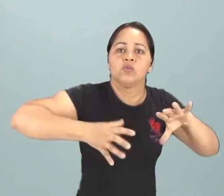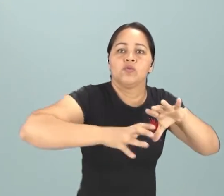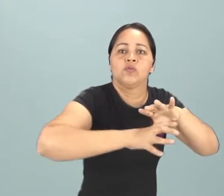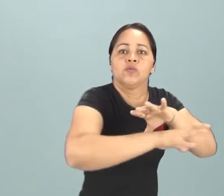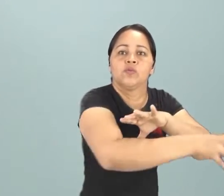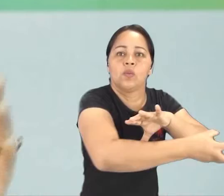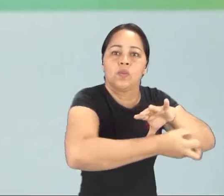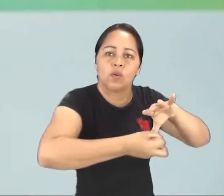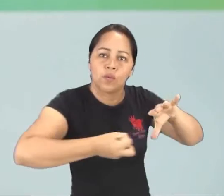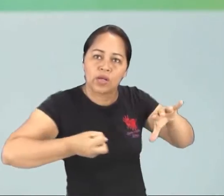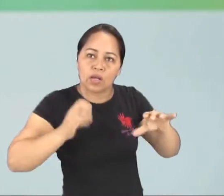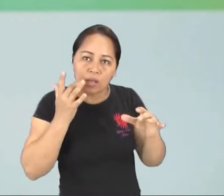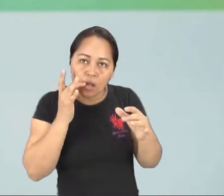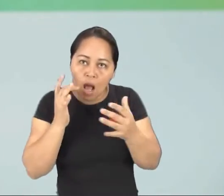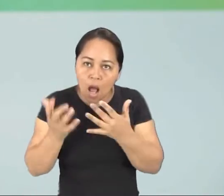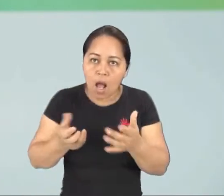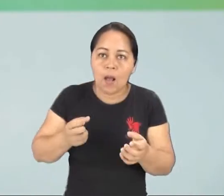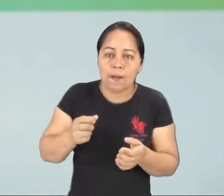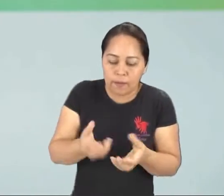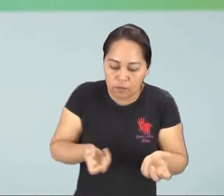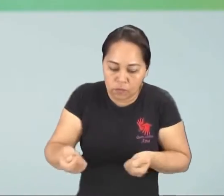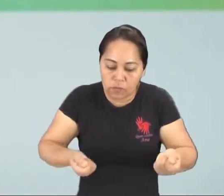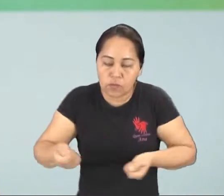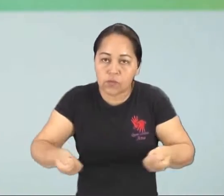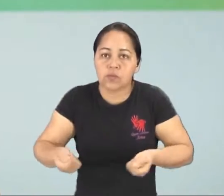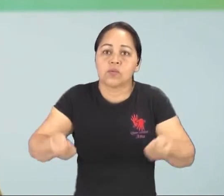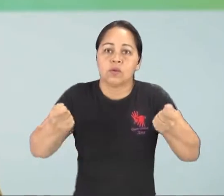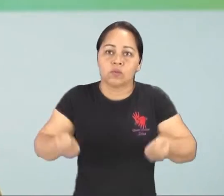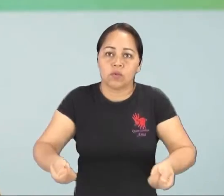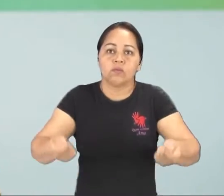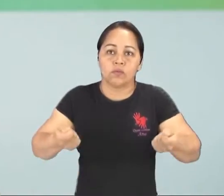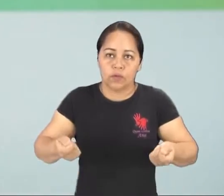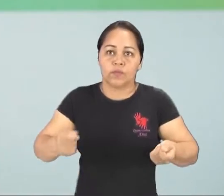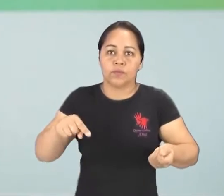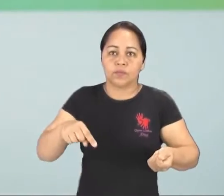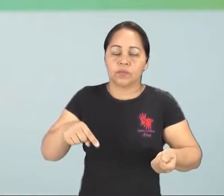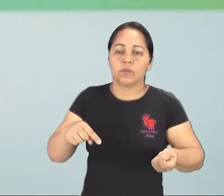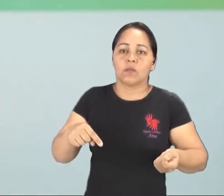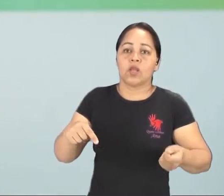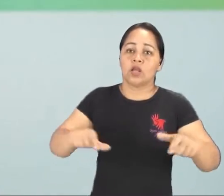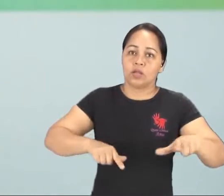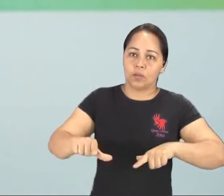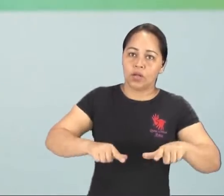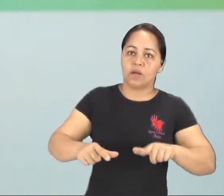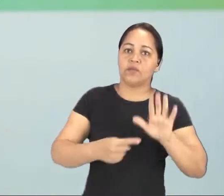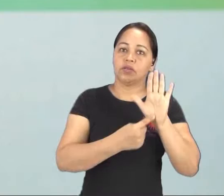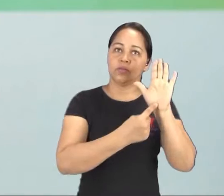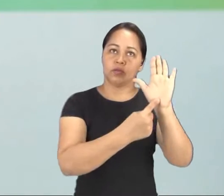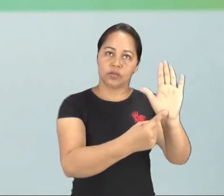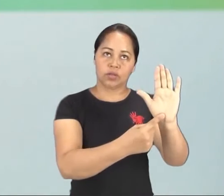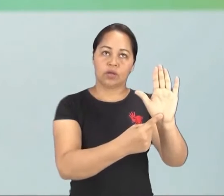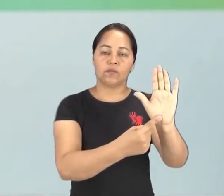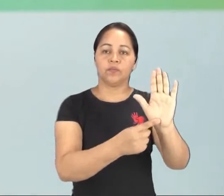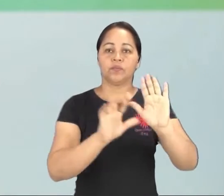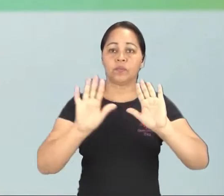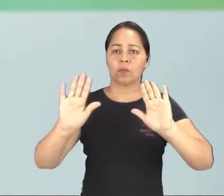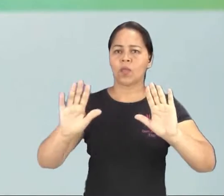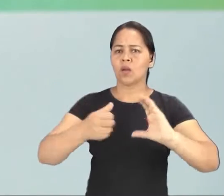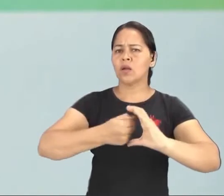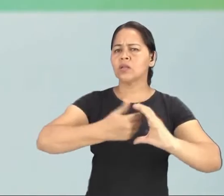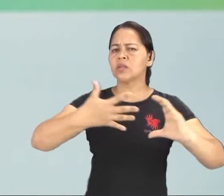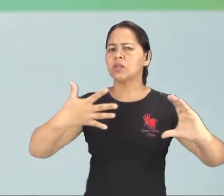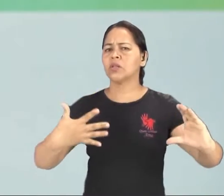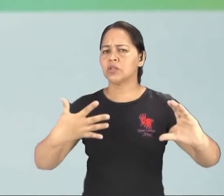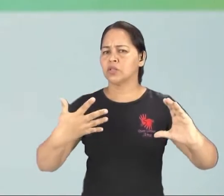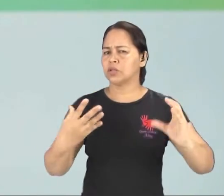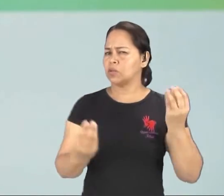Quais são, professor, então, as características desse momento? Porque todos os estilos literários têm as suas características bem específicas.